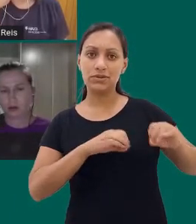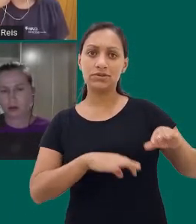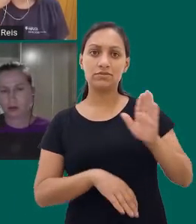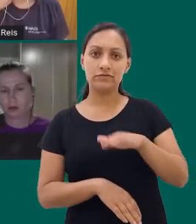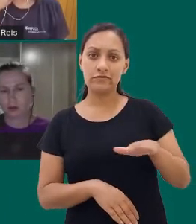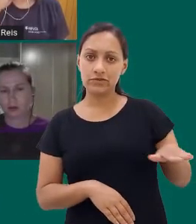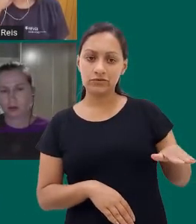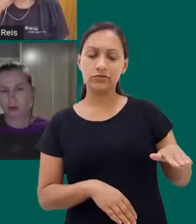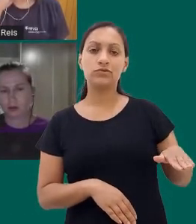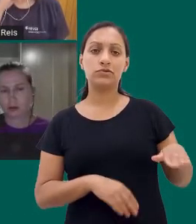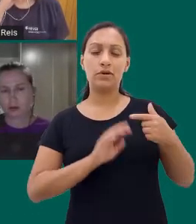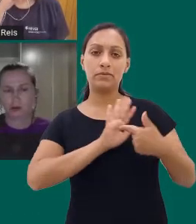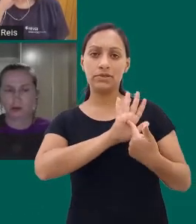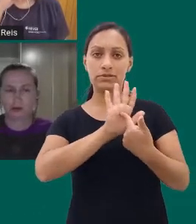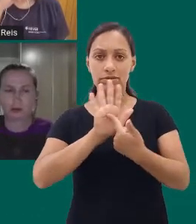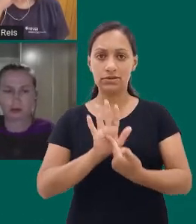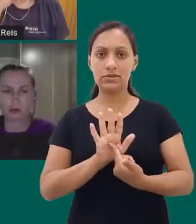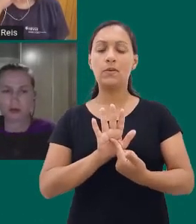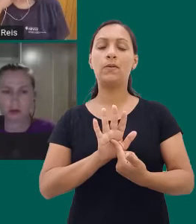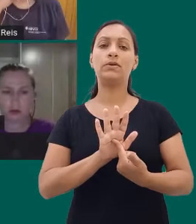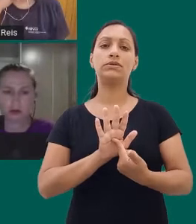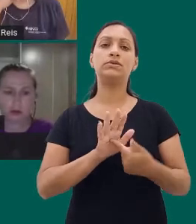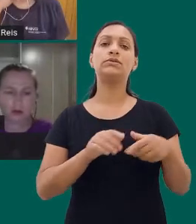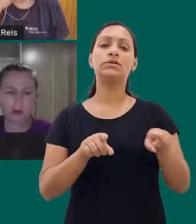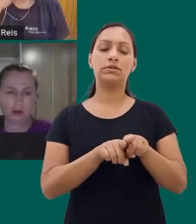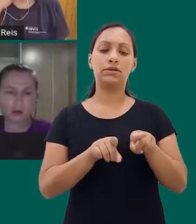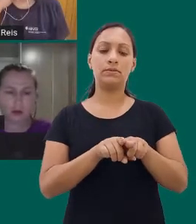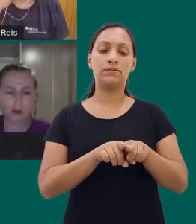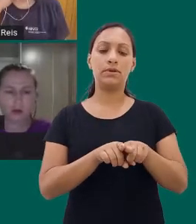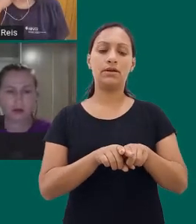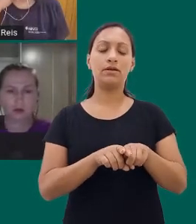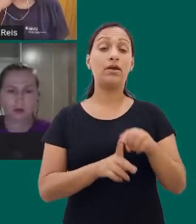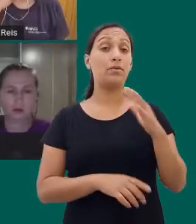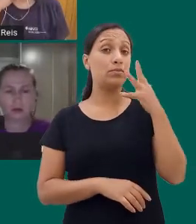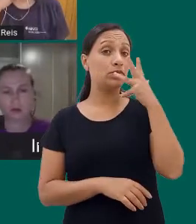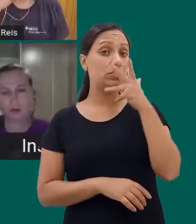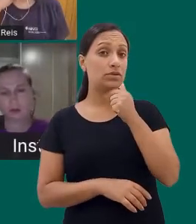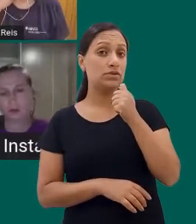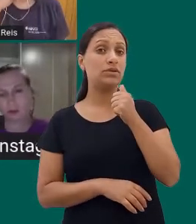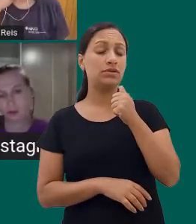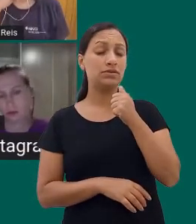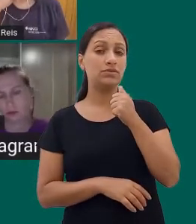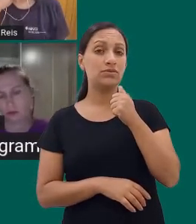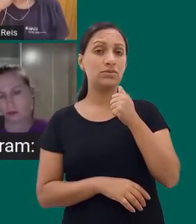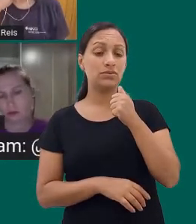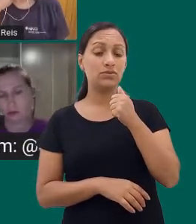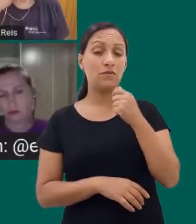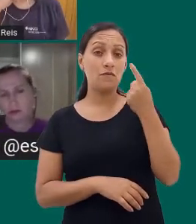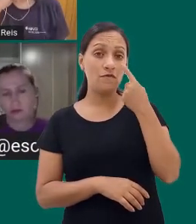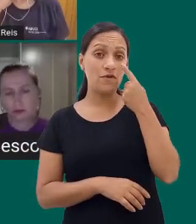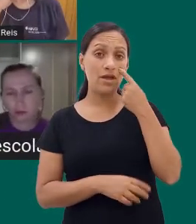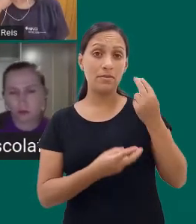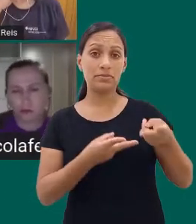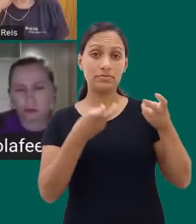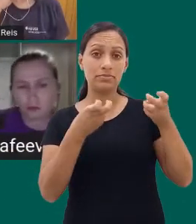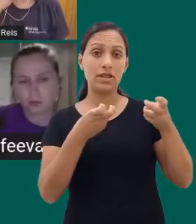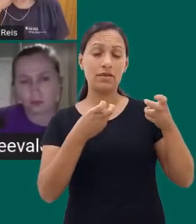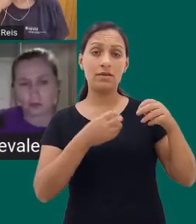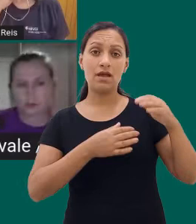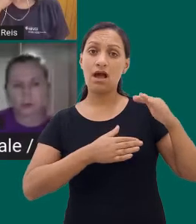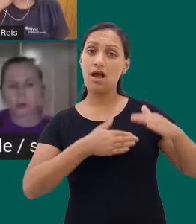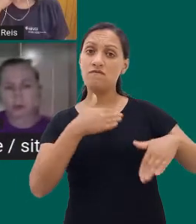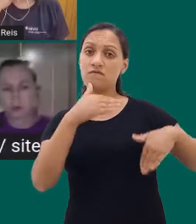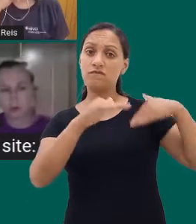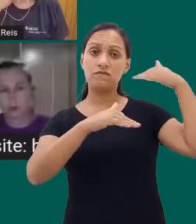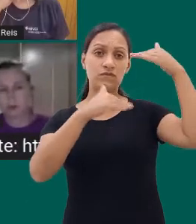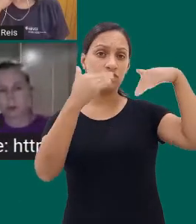né, fazendo as apresentações, enfim, e é muito bonito, assim, e se vê uma evolução nesses estudantes desde